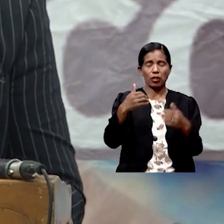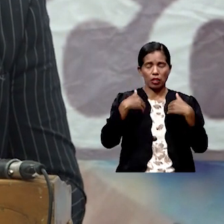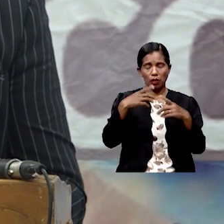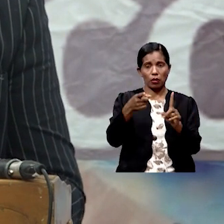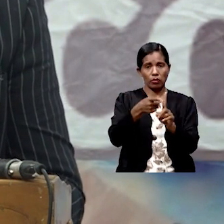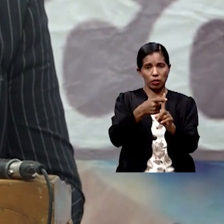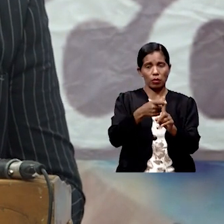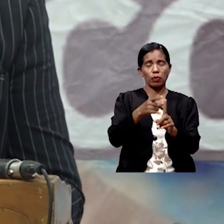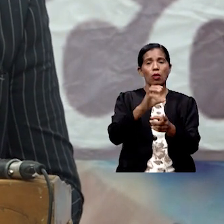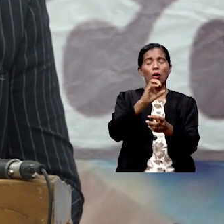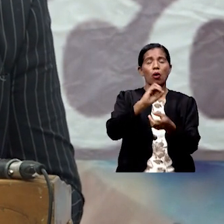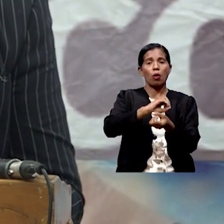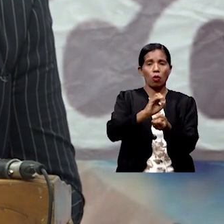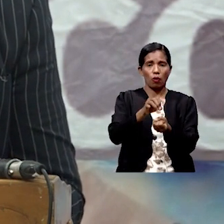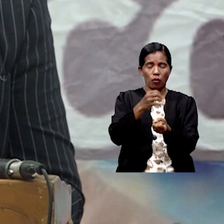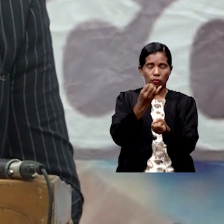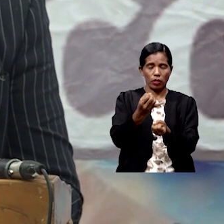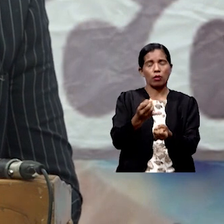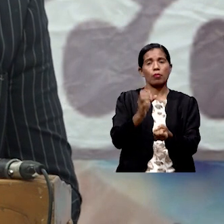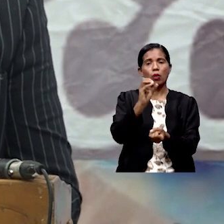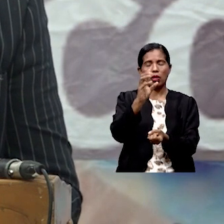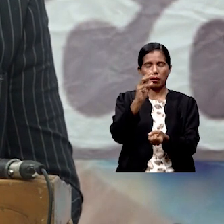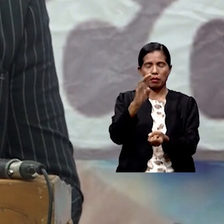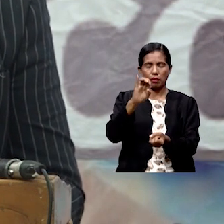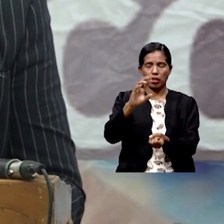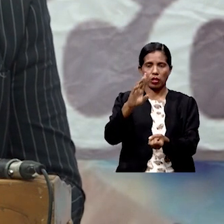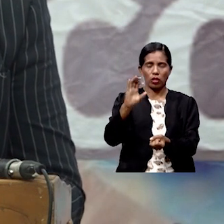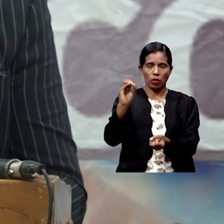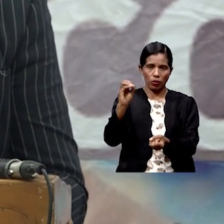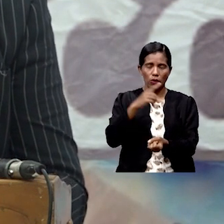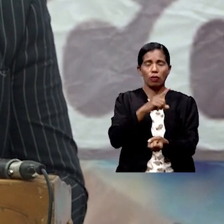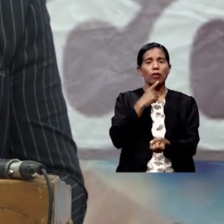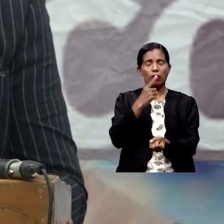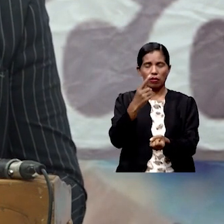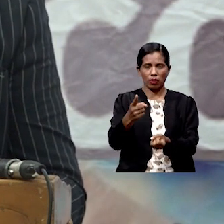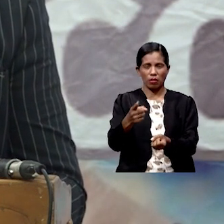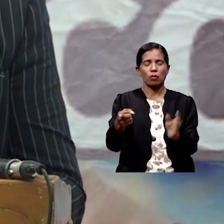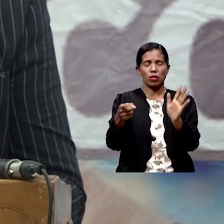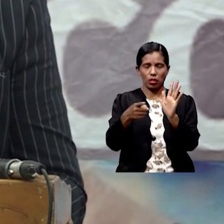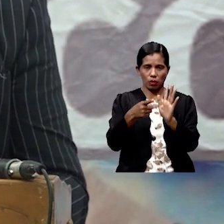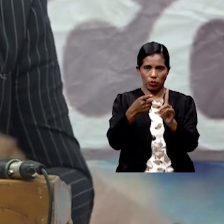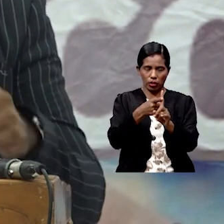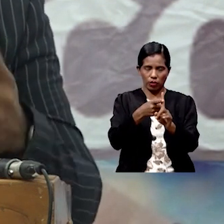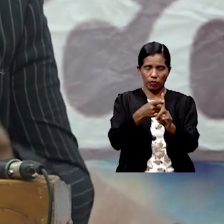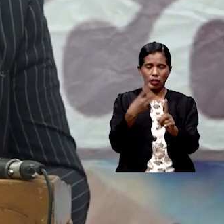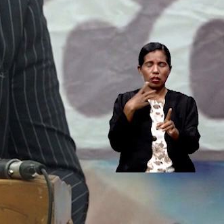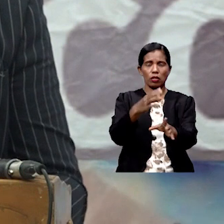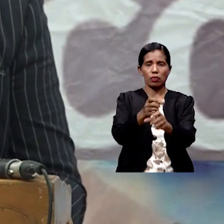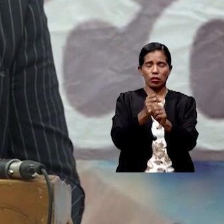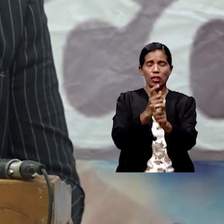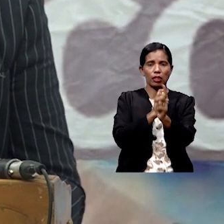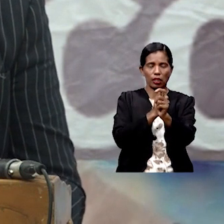iteloriba, nie iha quality control la pasa, tamane sira la bele halo teste. Maibe, ite se fotita amostra bahirak nebe